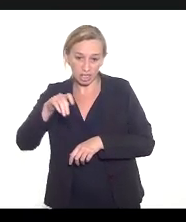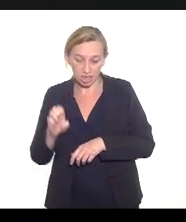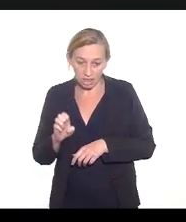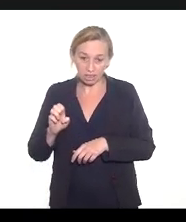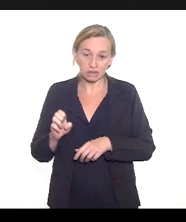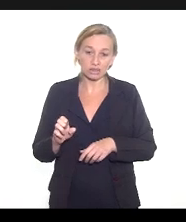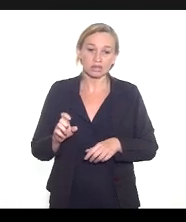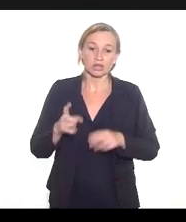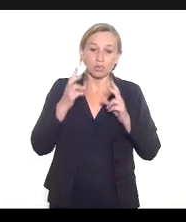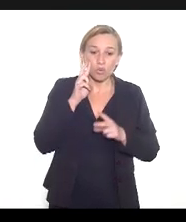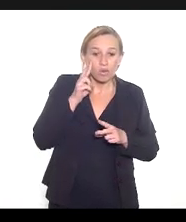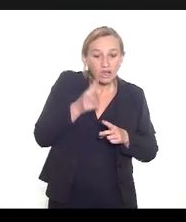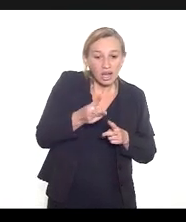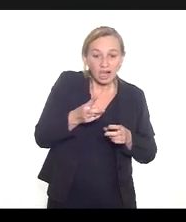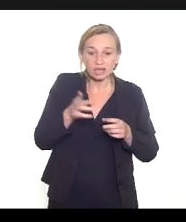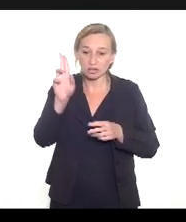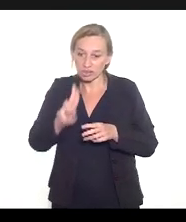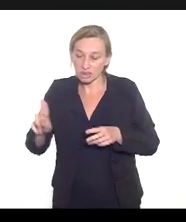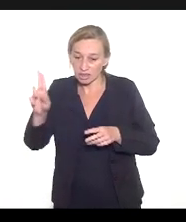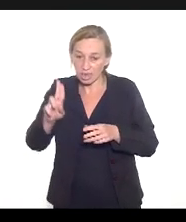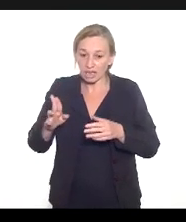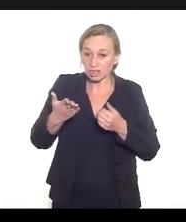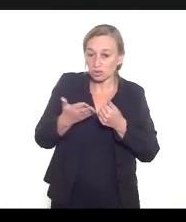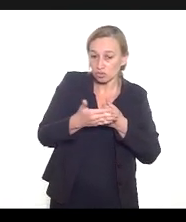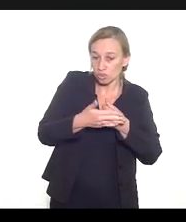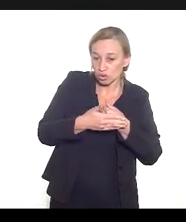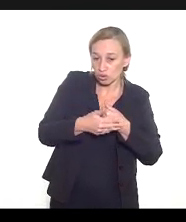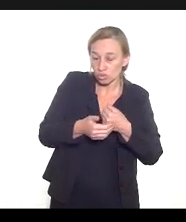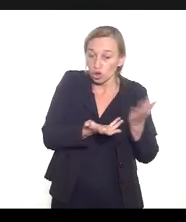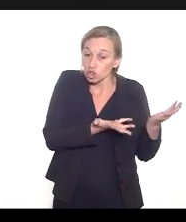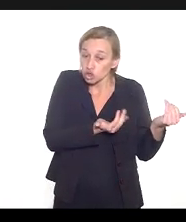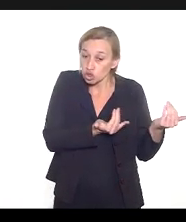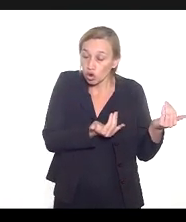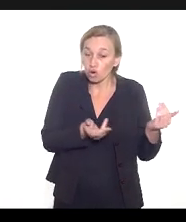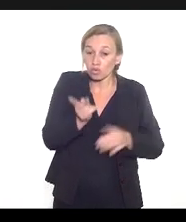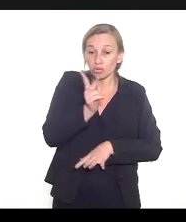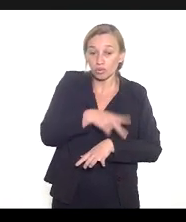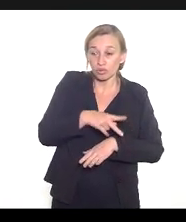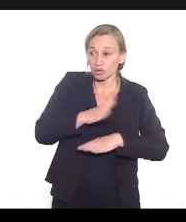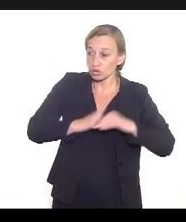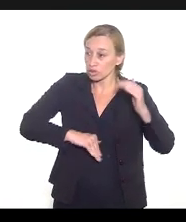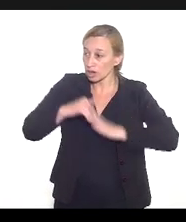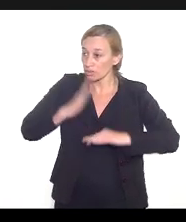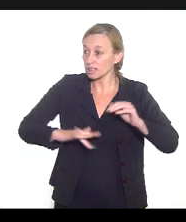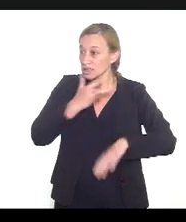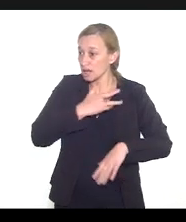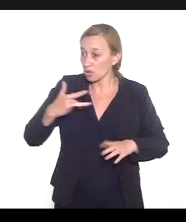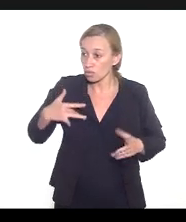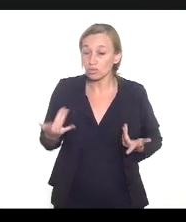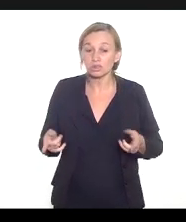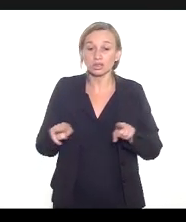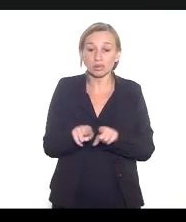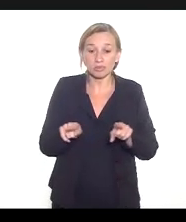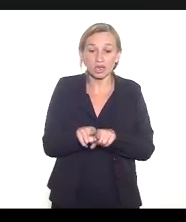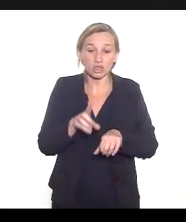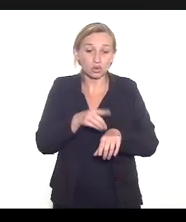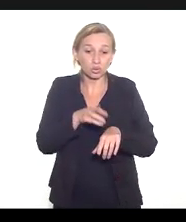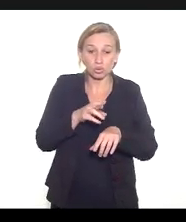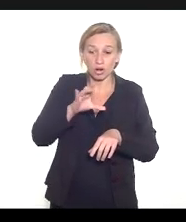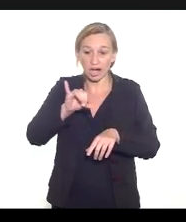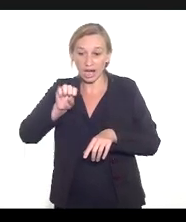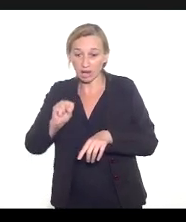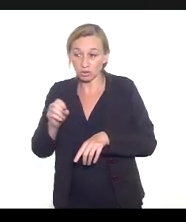e traz olhar da Universidade de uma jovem profissional da Saúde na ponta dizer Doutor Carlos Vasconcelos